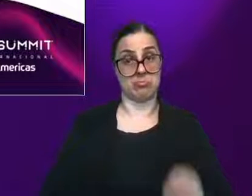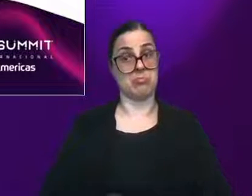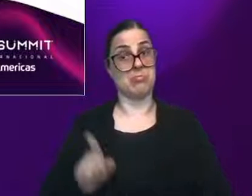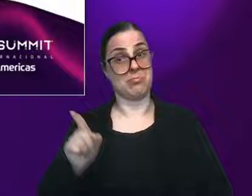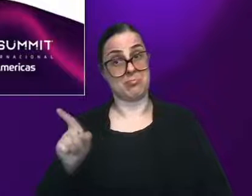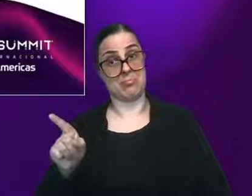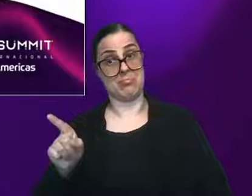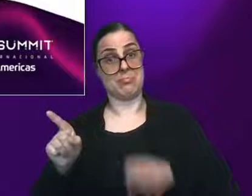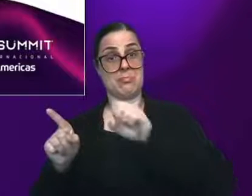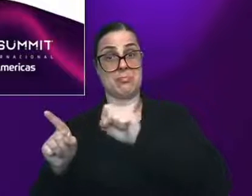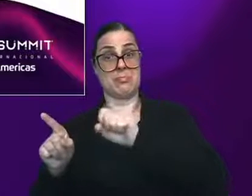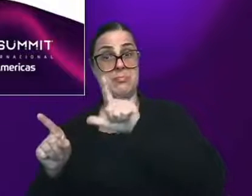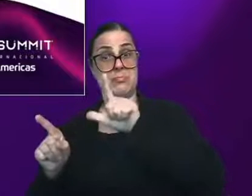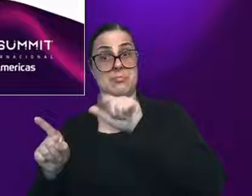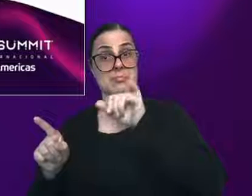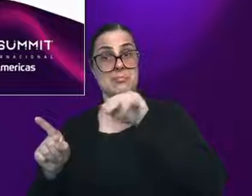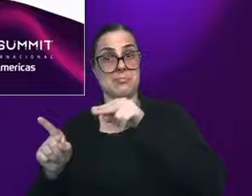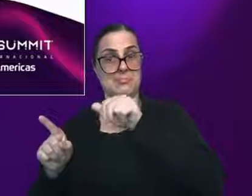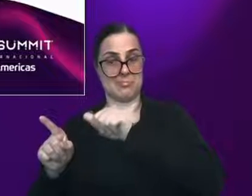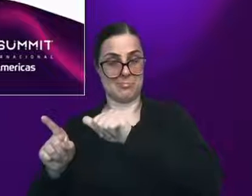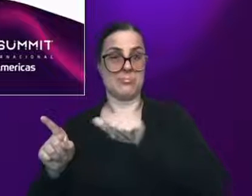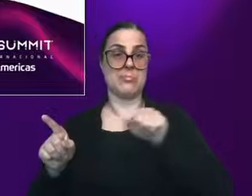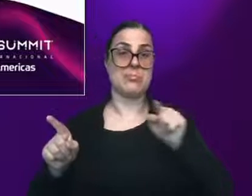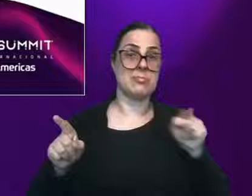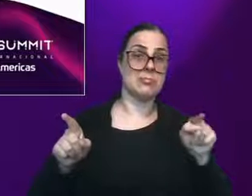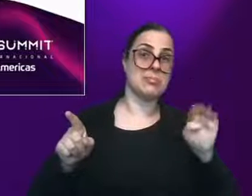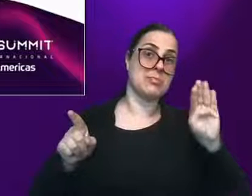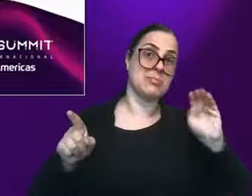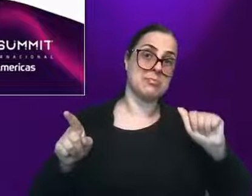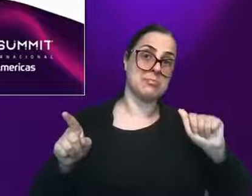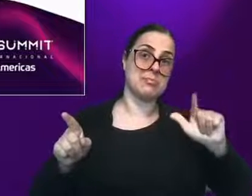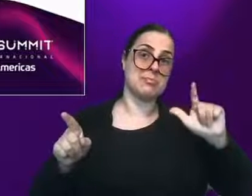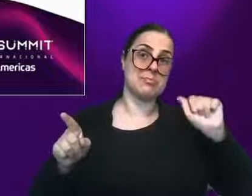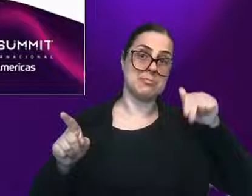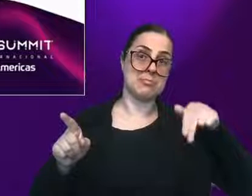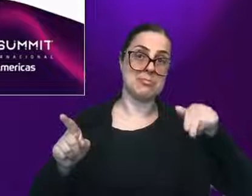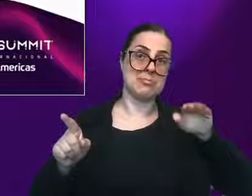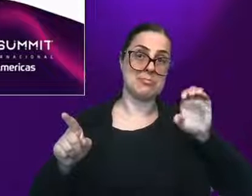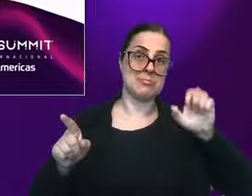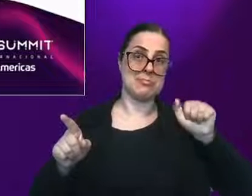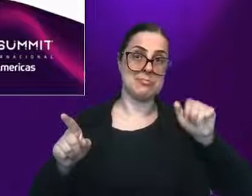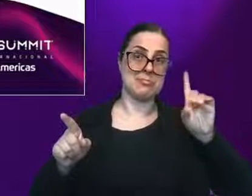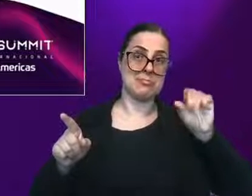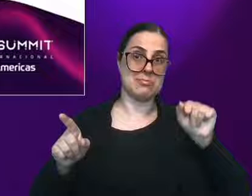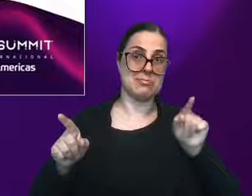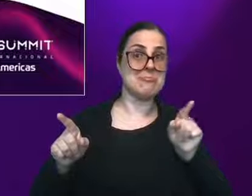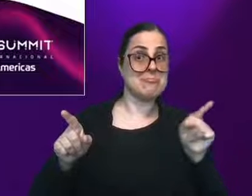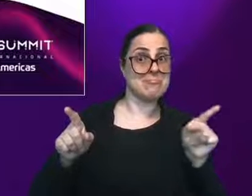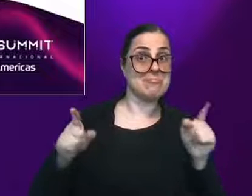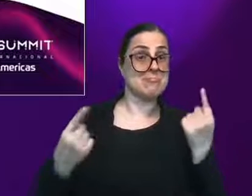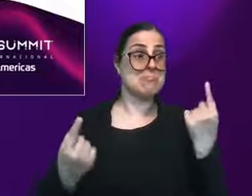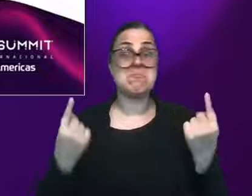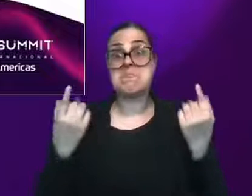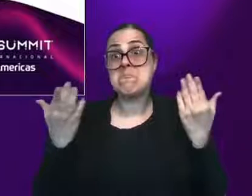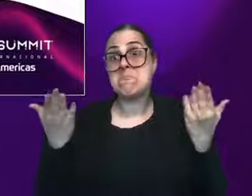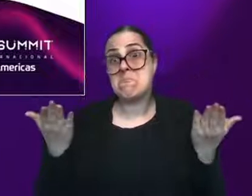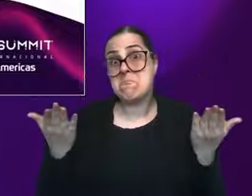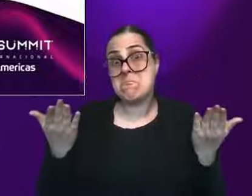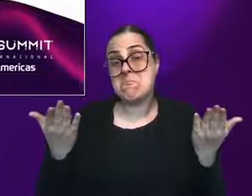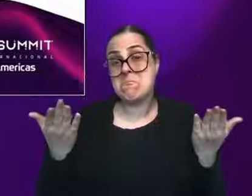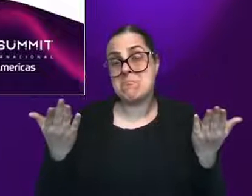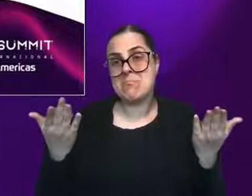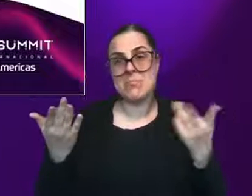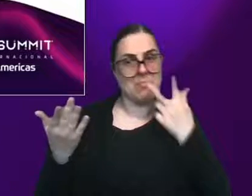discutir a composição da solução balanceada em uma mesa de